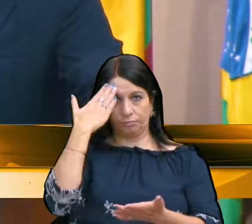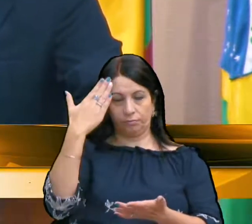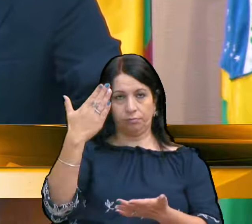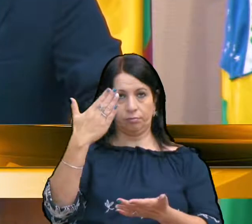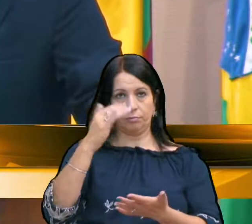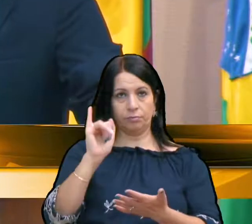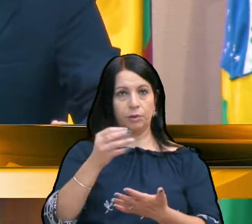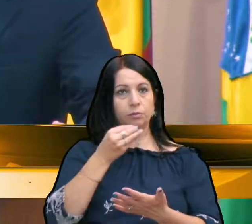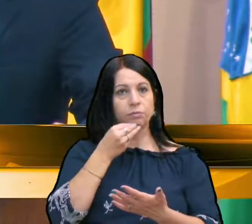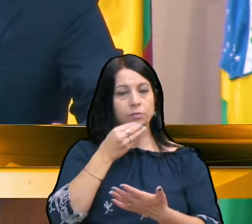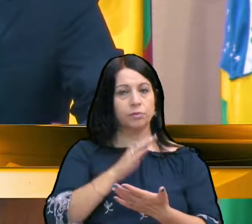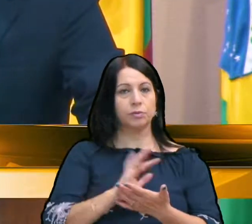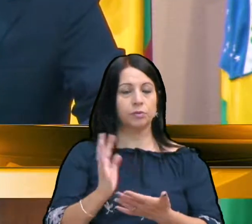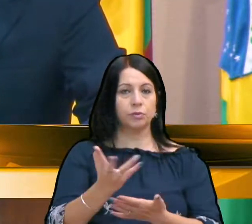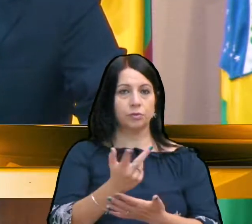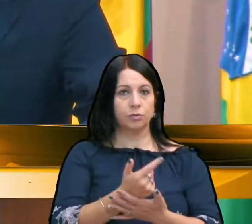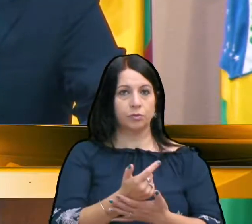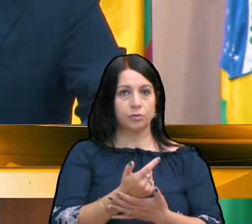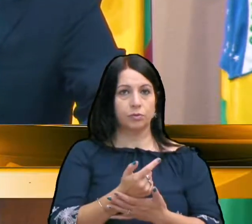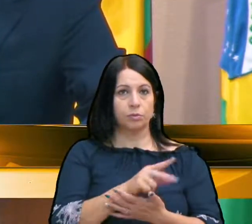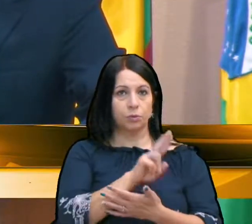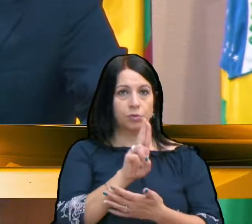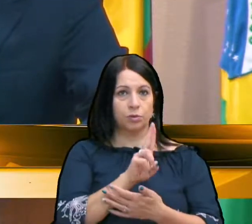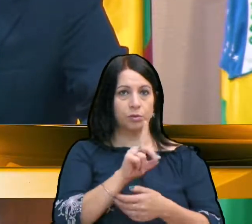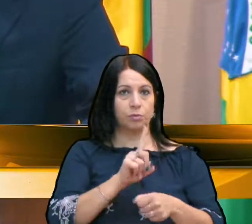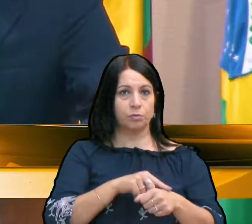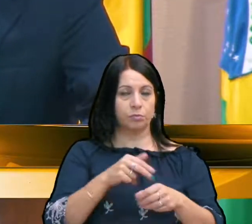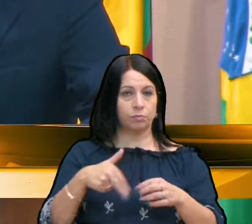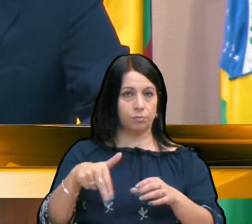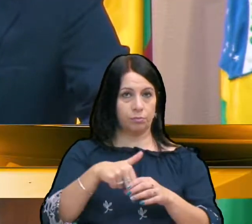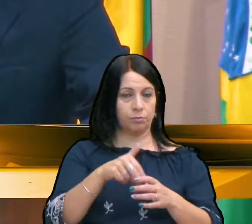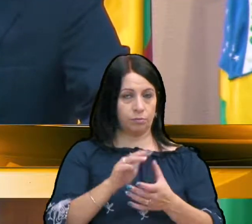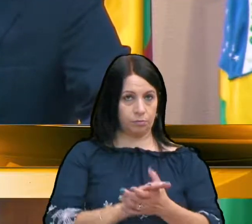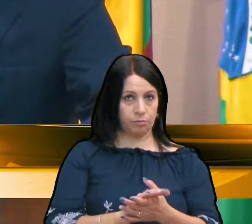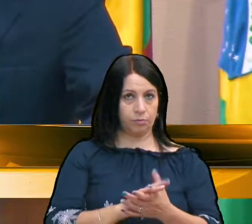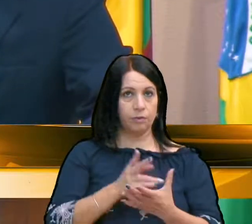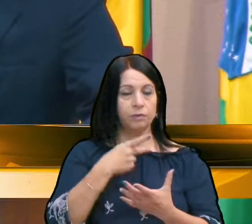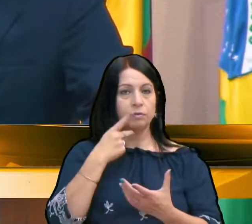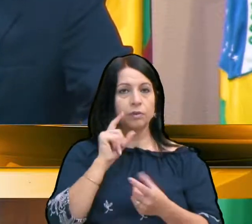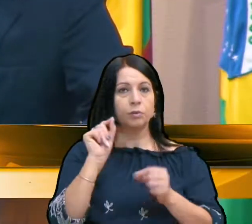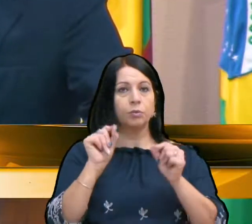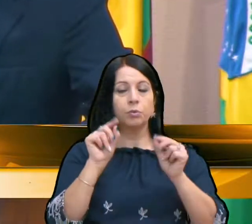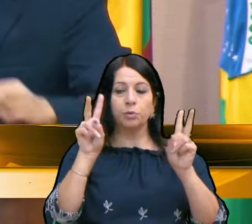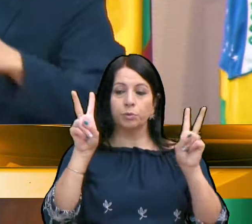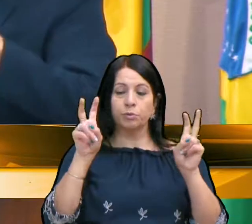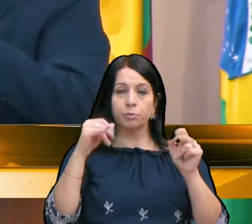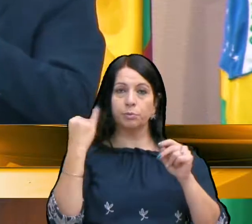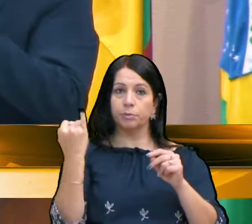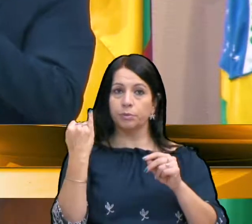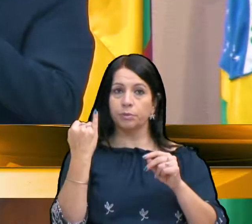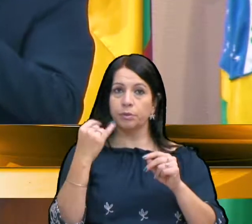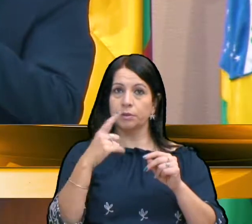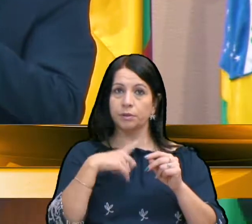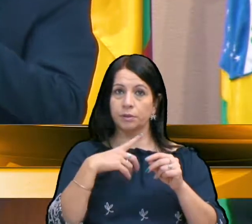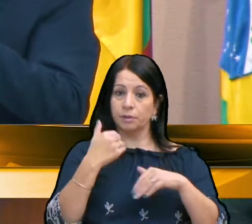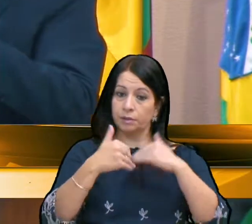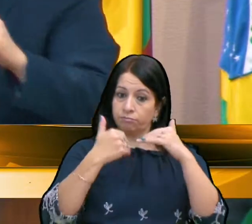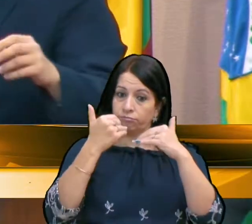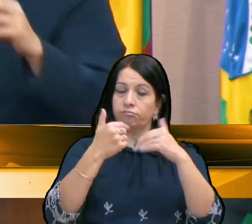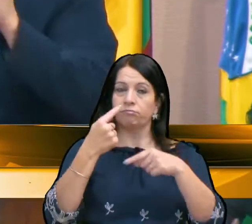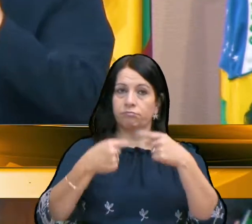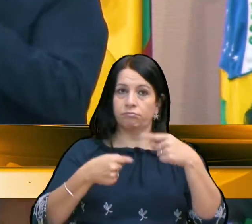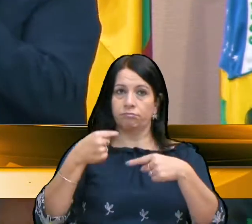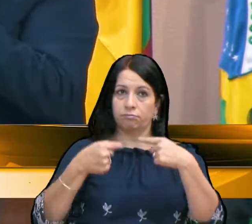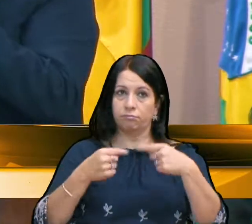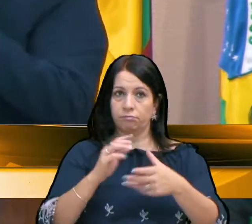então a oportunidade de todos por estar usando o espaço da tribuna para falar de um assunto importante, um assunto que tem que crescer e tem que ser